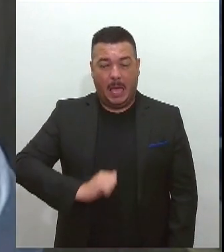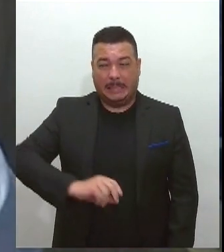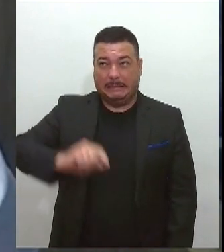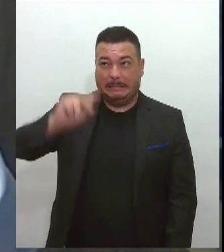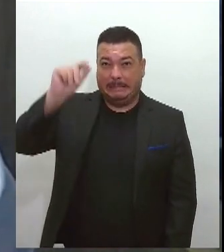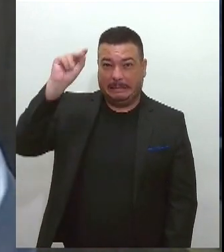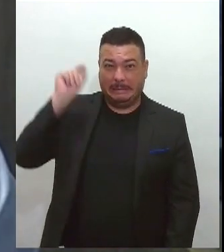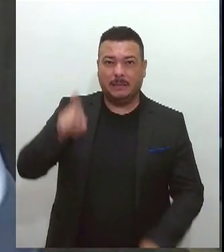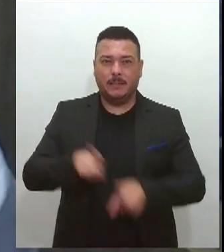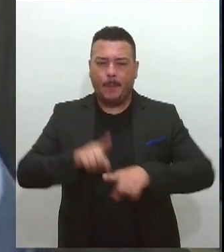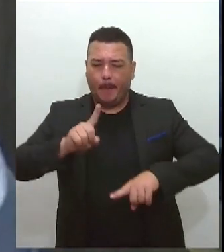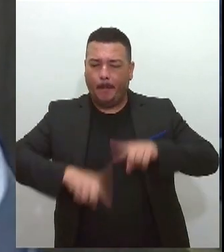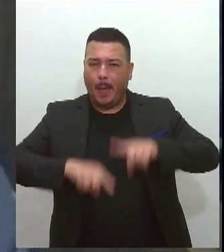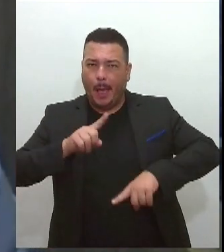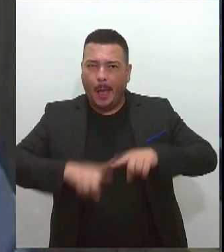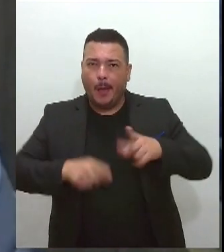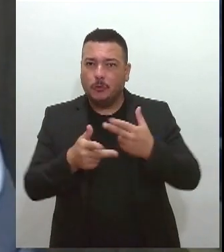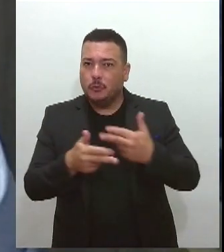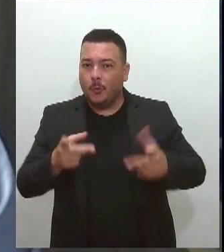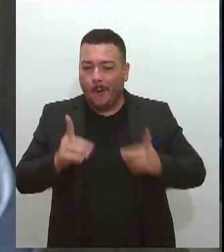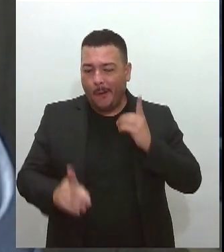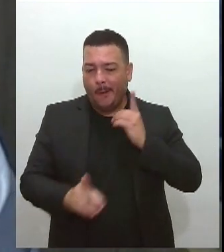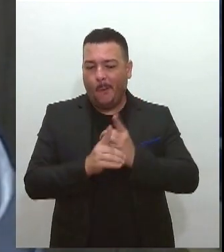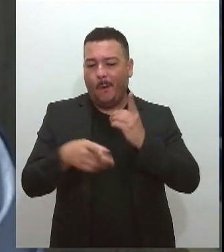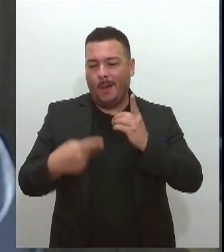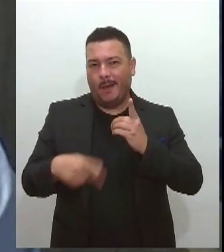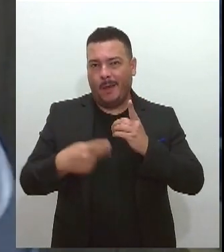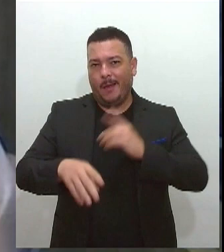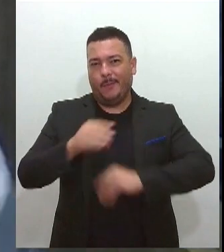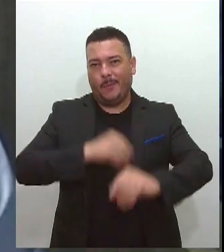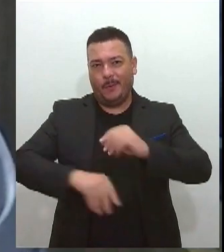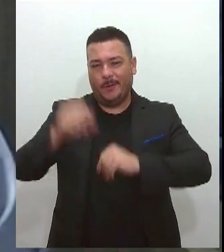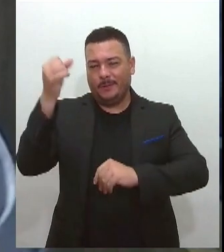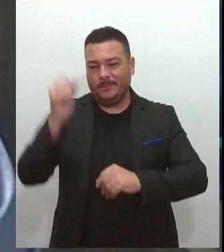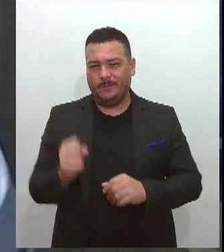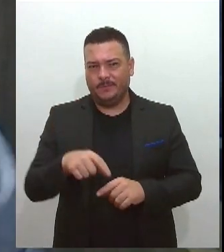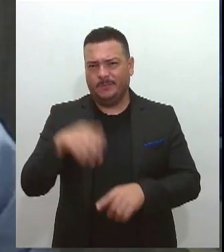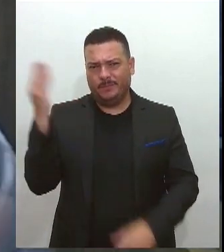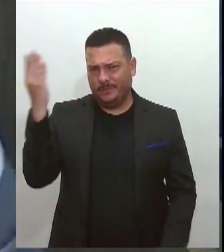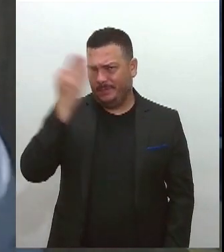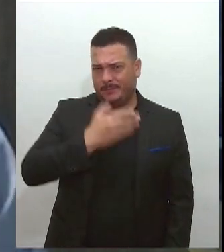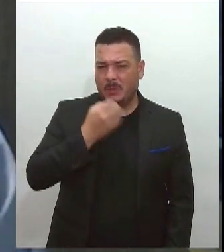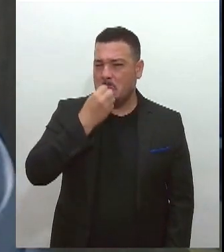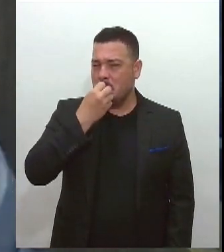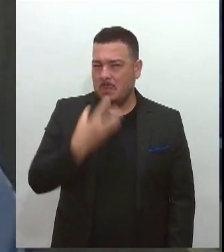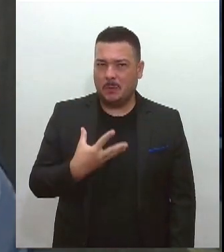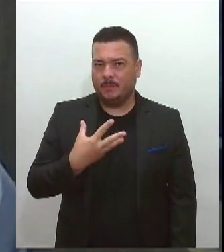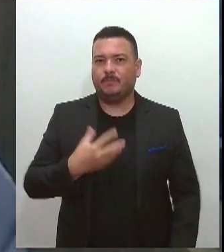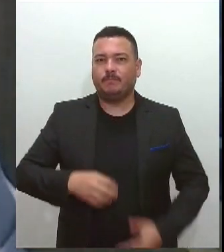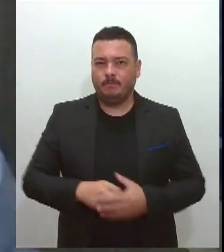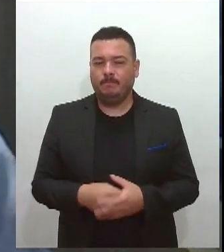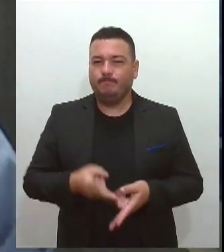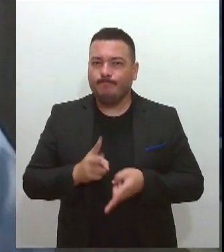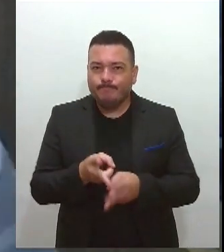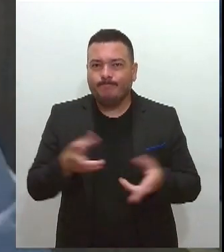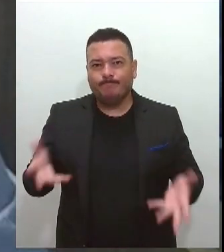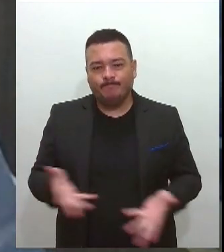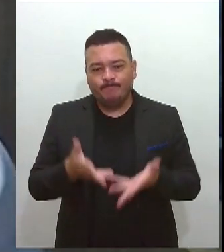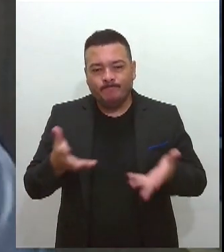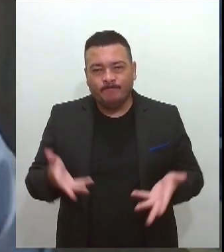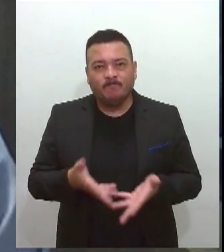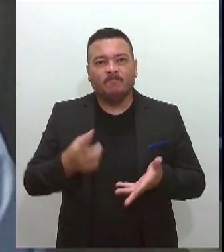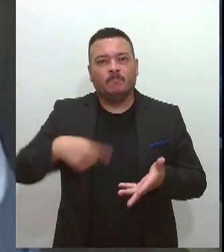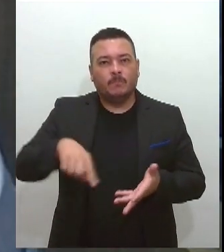artefatos arqueológicos encontrados aqui na nossa terra. Então, com certeza, é muito bom sempre incentivar os alunos, a todos, quem